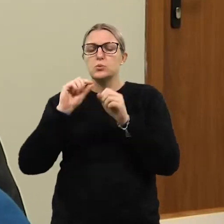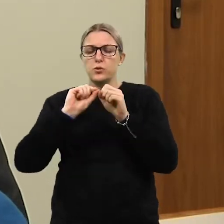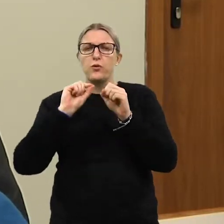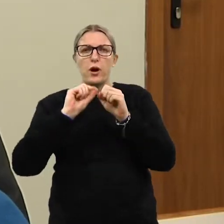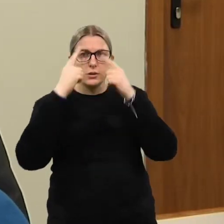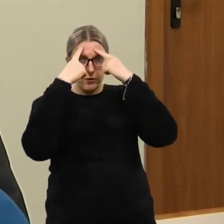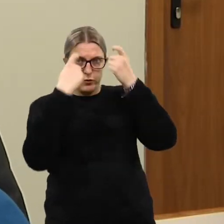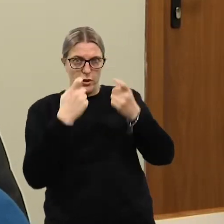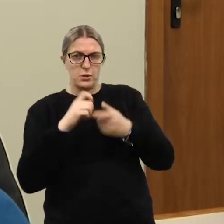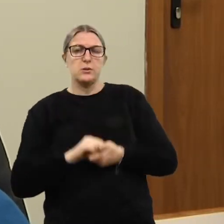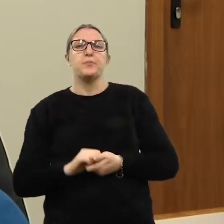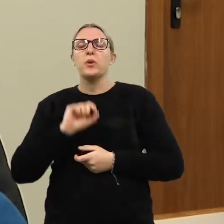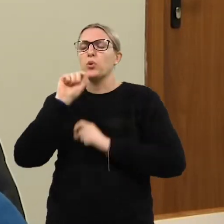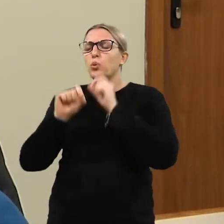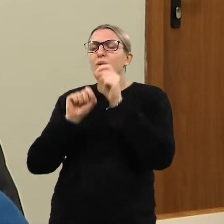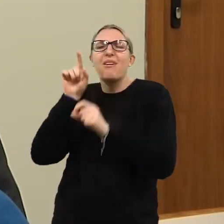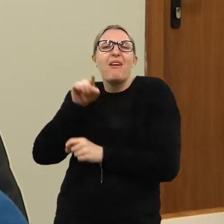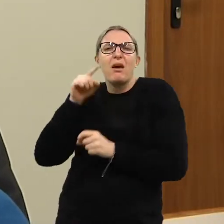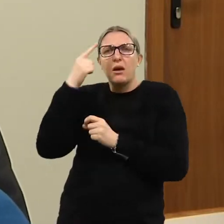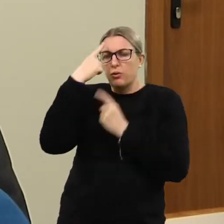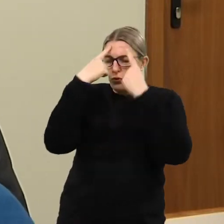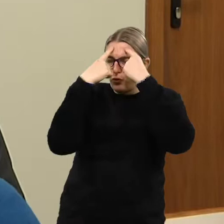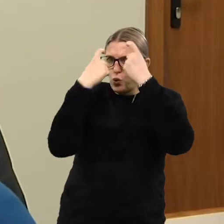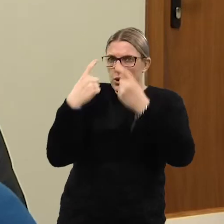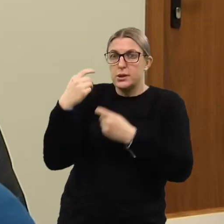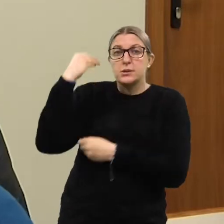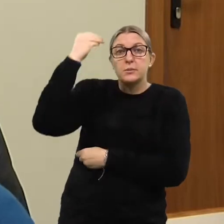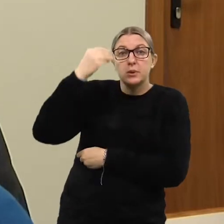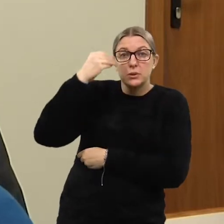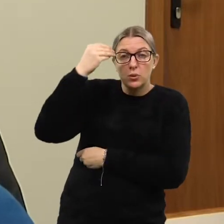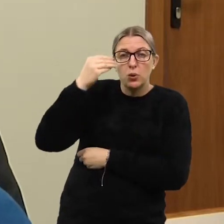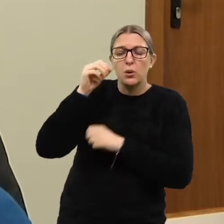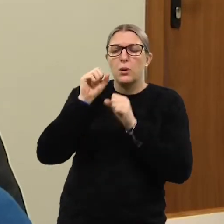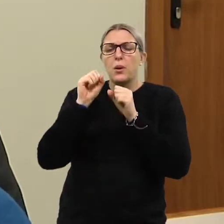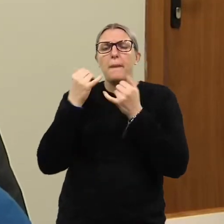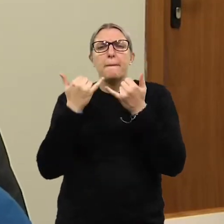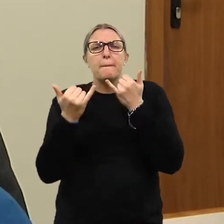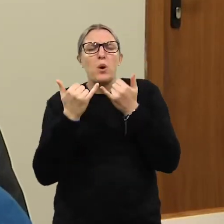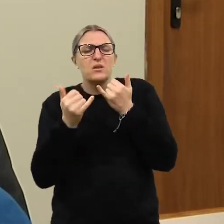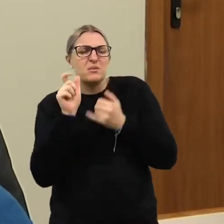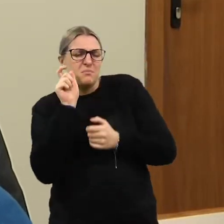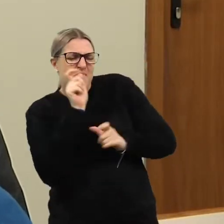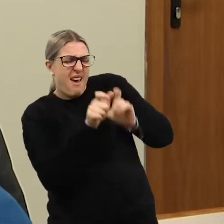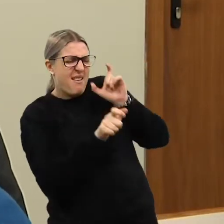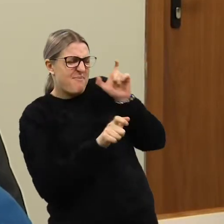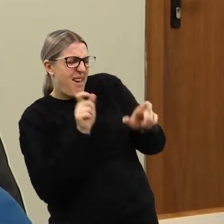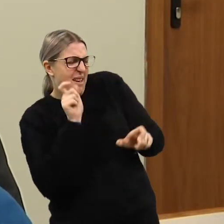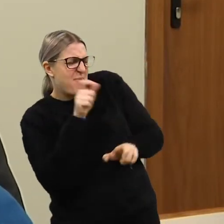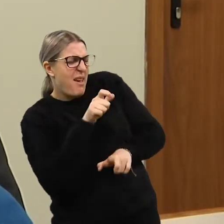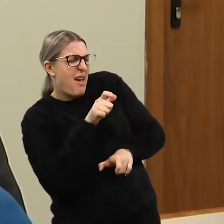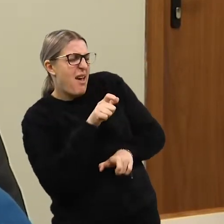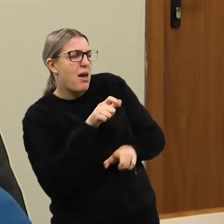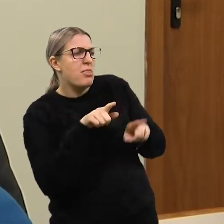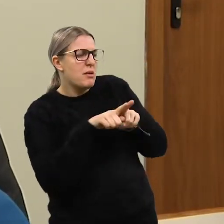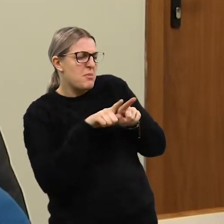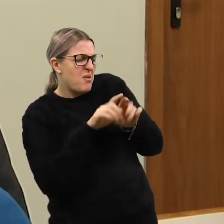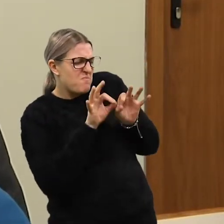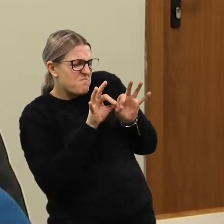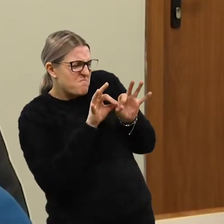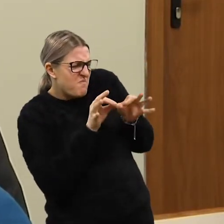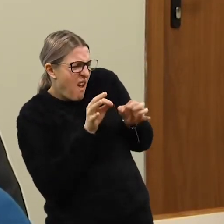pela prática desse tipo de violência. E o que é a violência psicológica? A violência psicológica pode ser desde ofensas